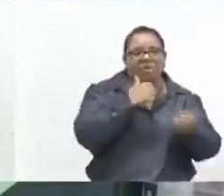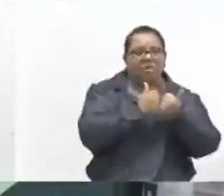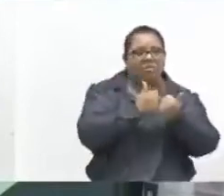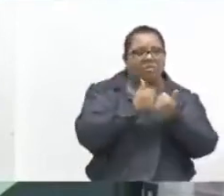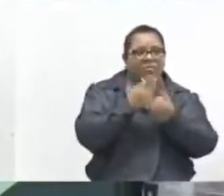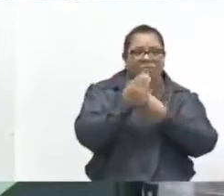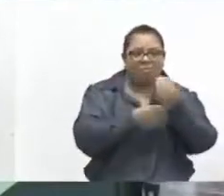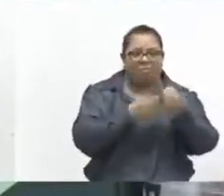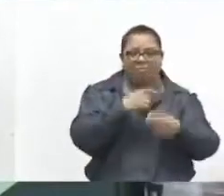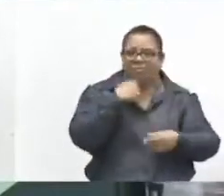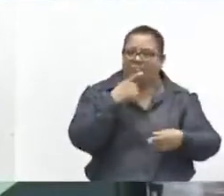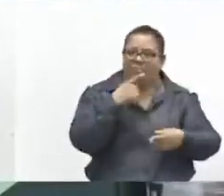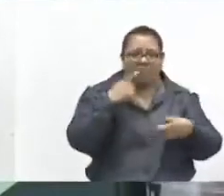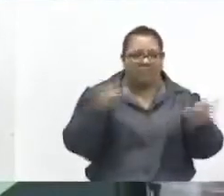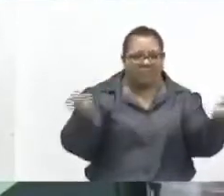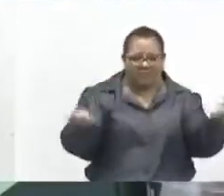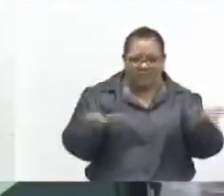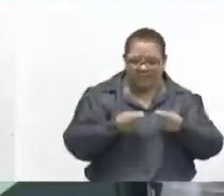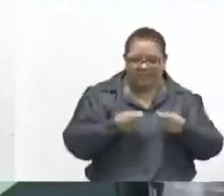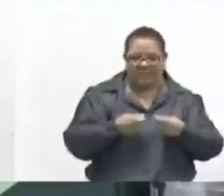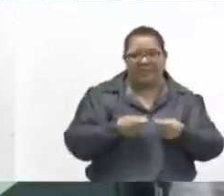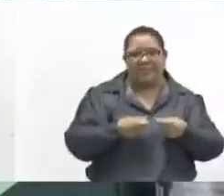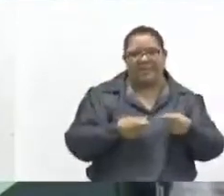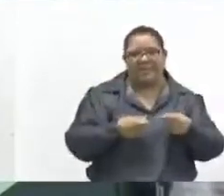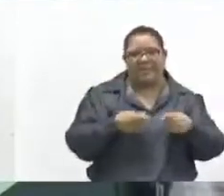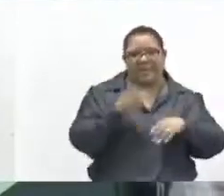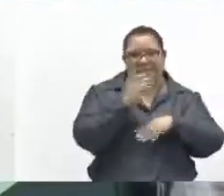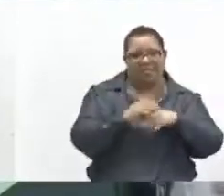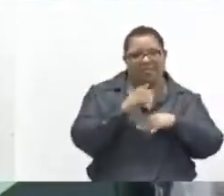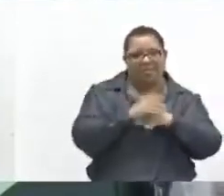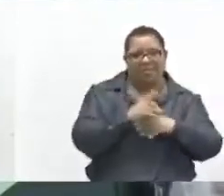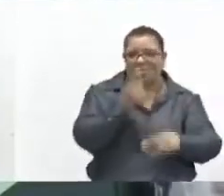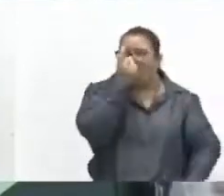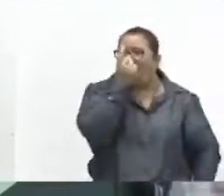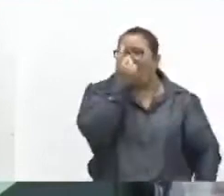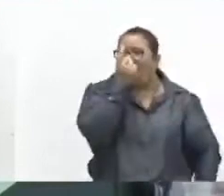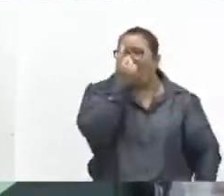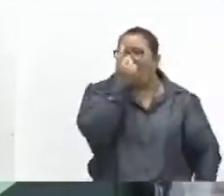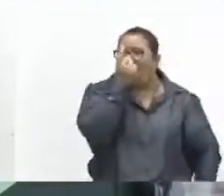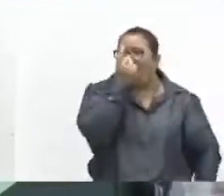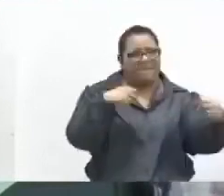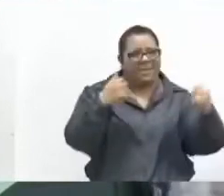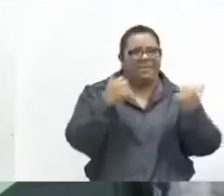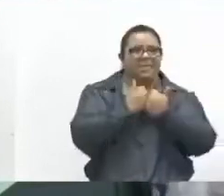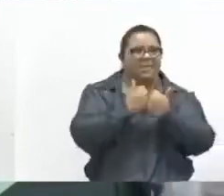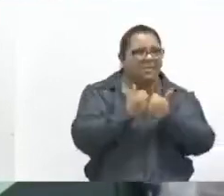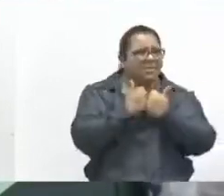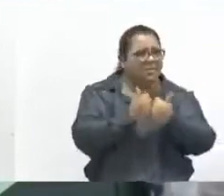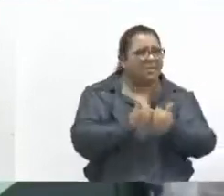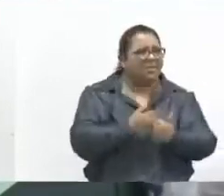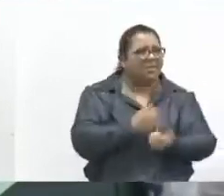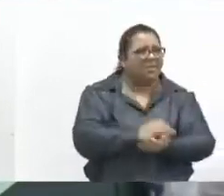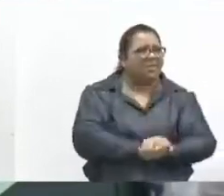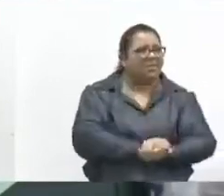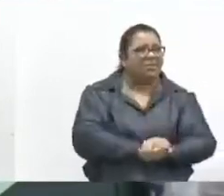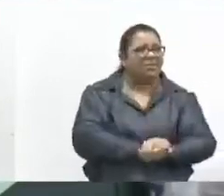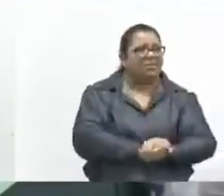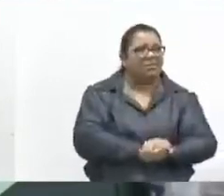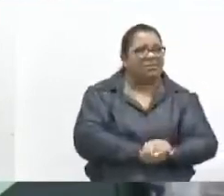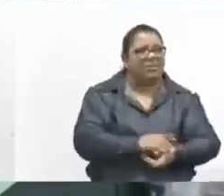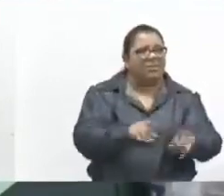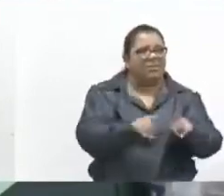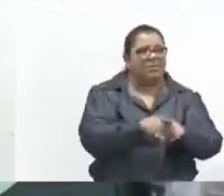Não há possibilidade de construir uma casa do estudante universitário para um curso que tem turma única. Tem que ter auxílio para isso. A questão